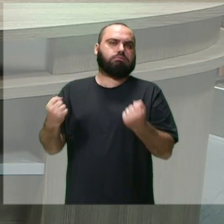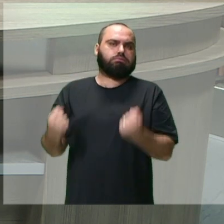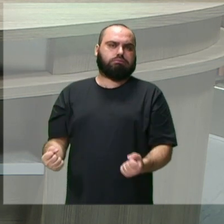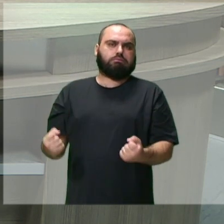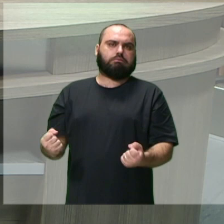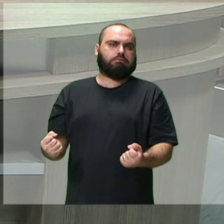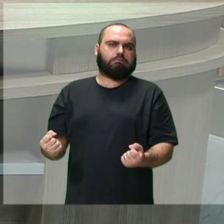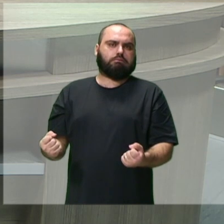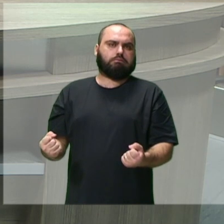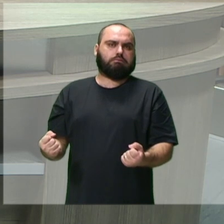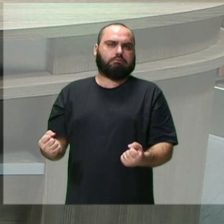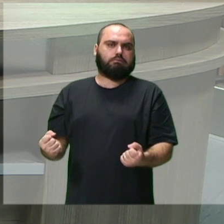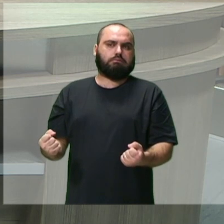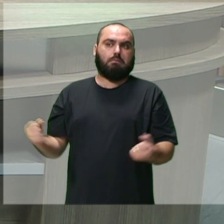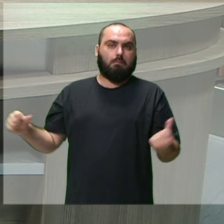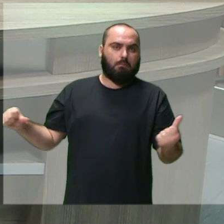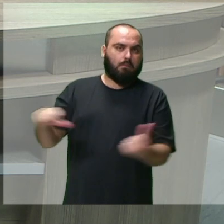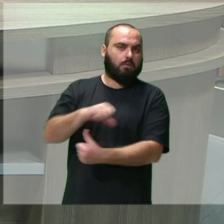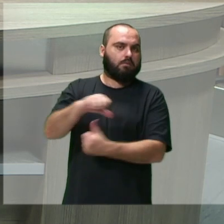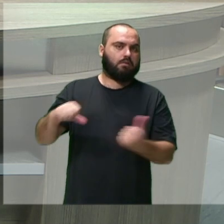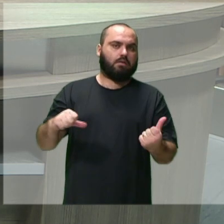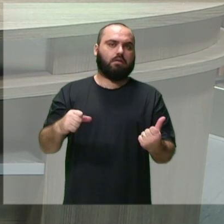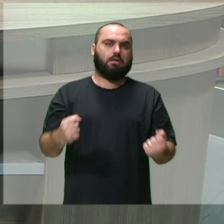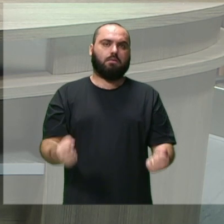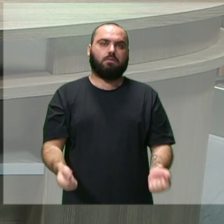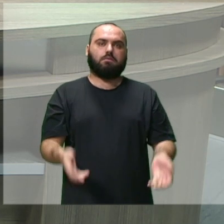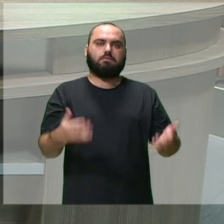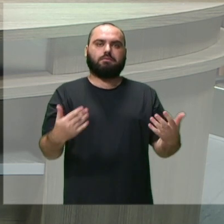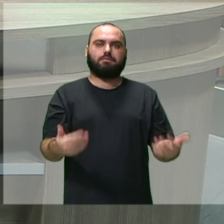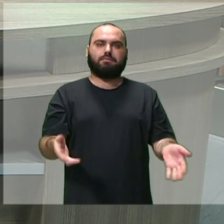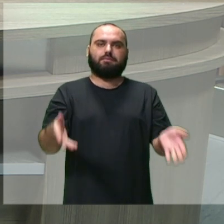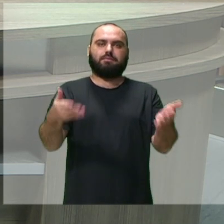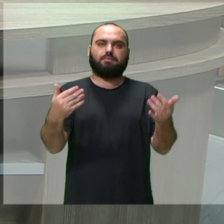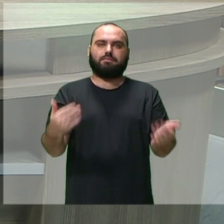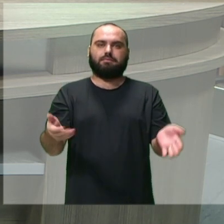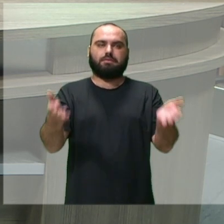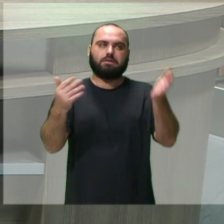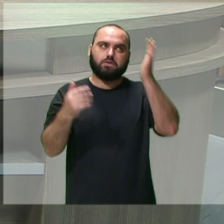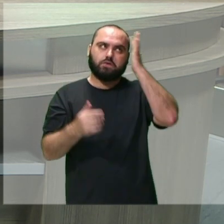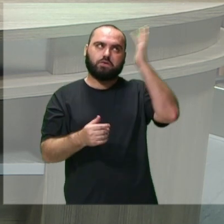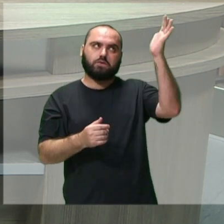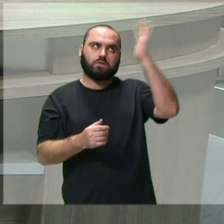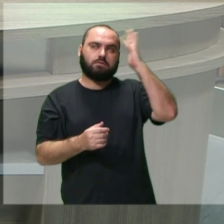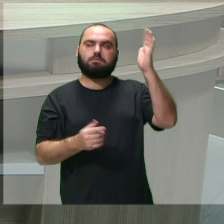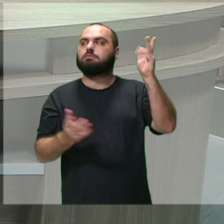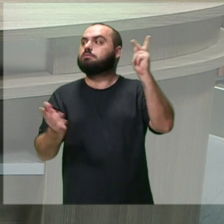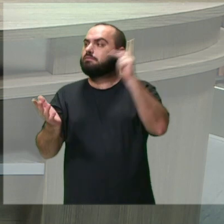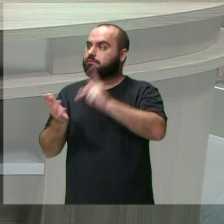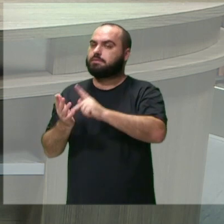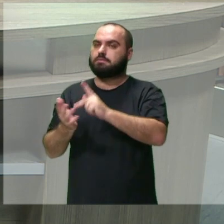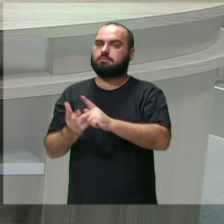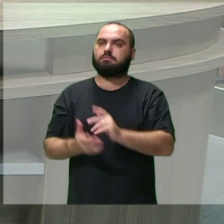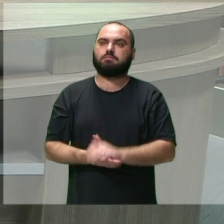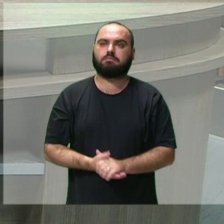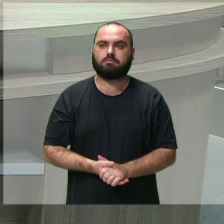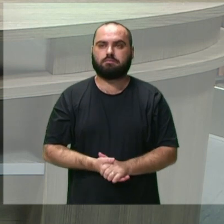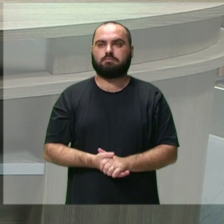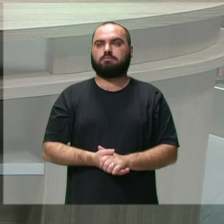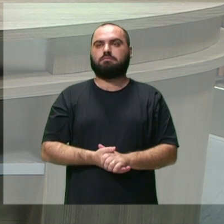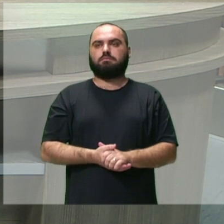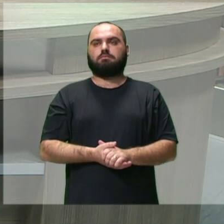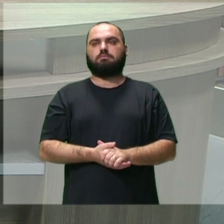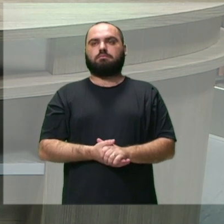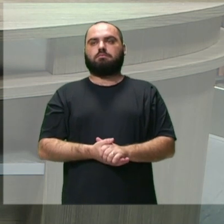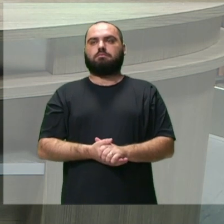toneladas todas e transforma quase num elemento de sonho, né? Praticamente. E a gente sonha, né? A gente